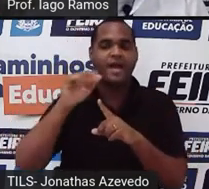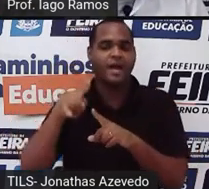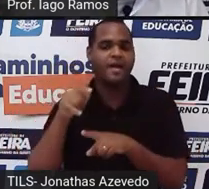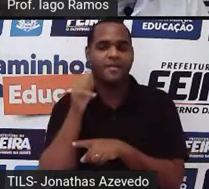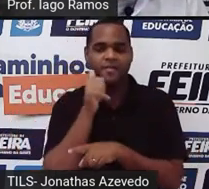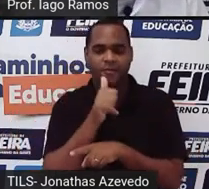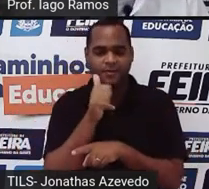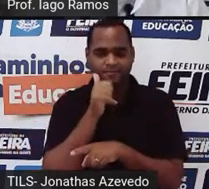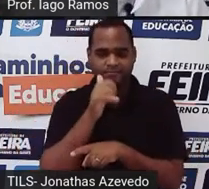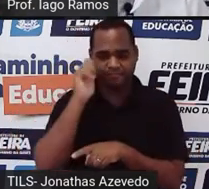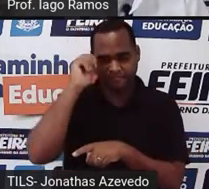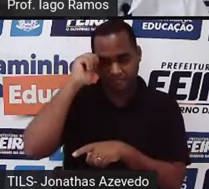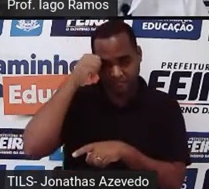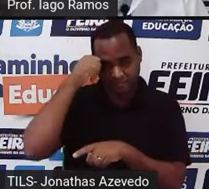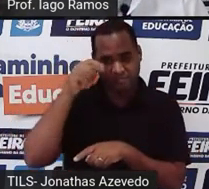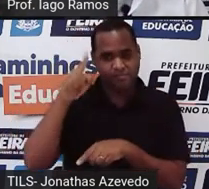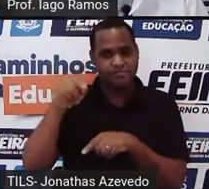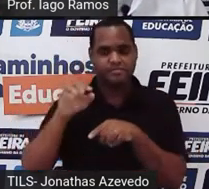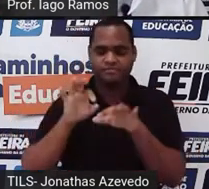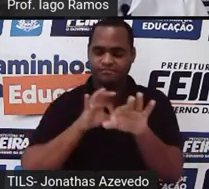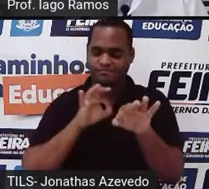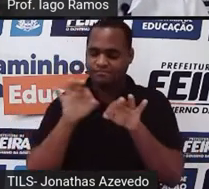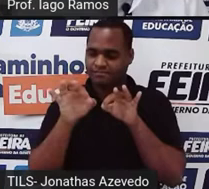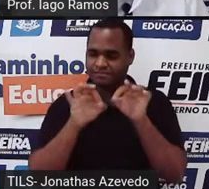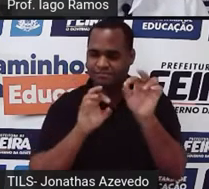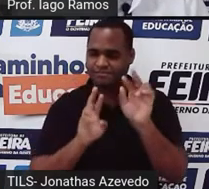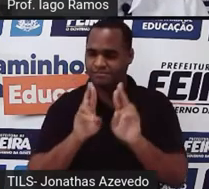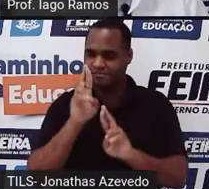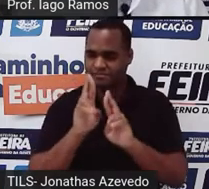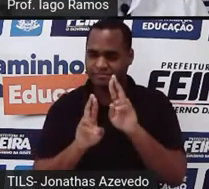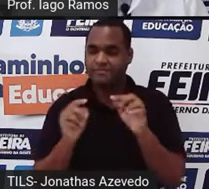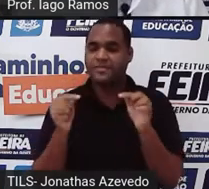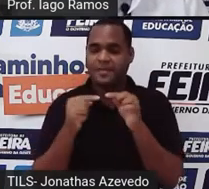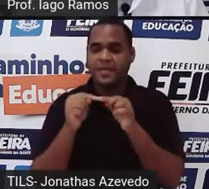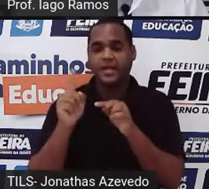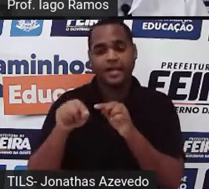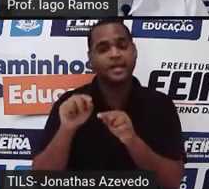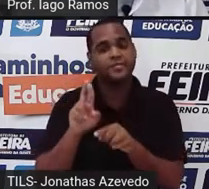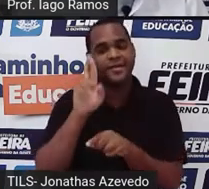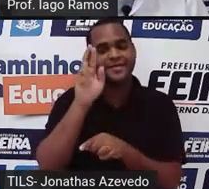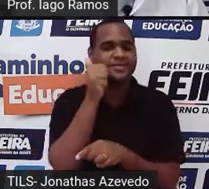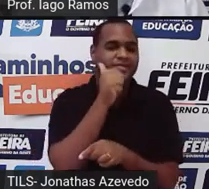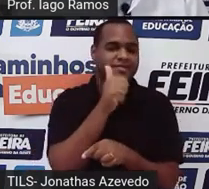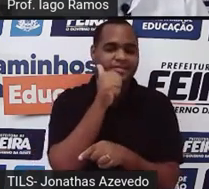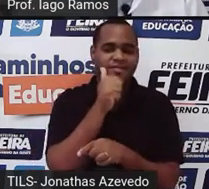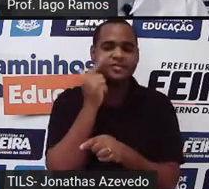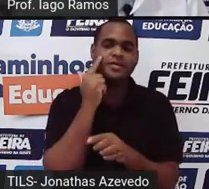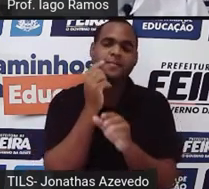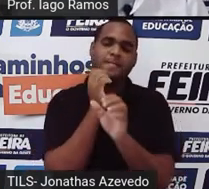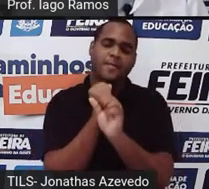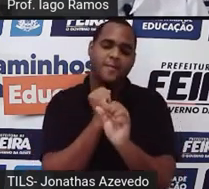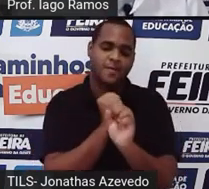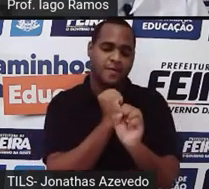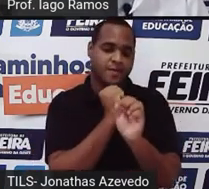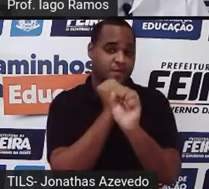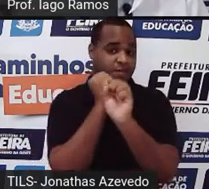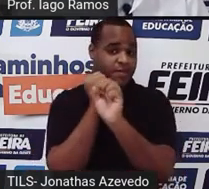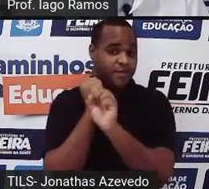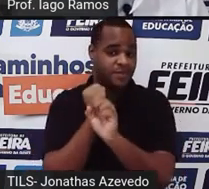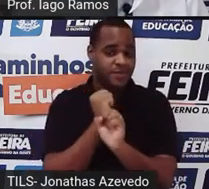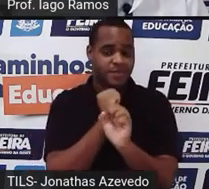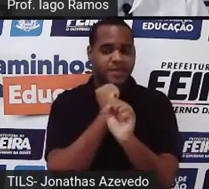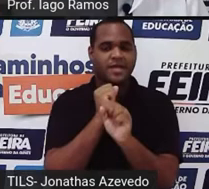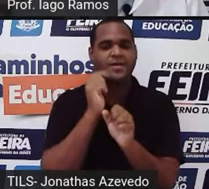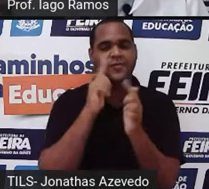mulher negra, foi uma das responsáveis por fazer esse cálculo que lançou, né,